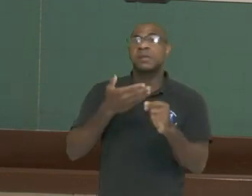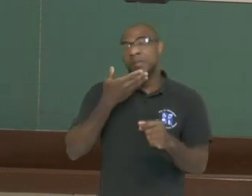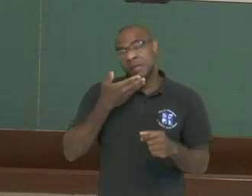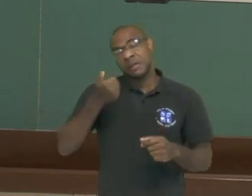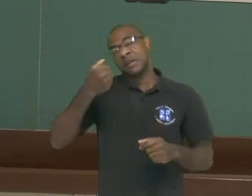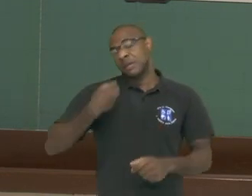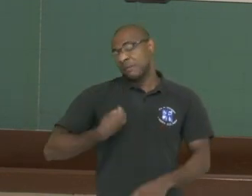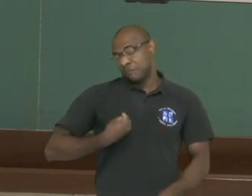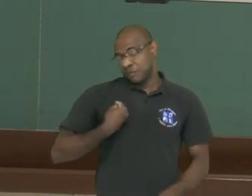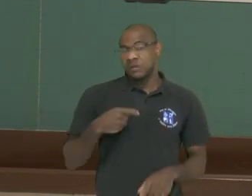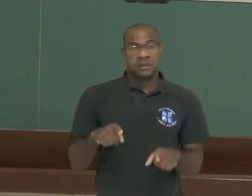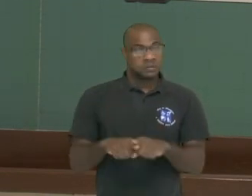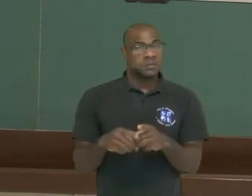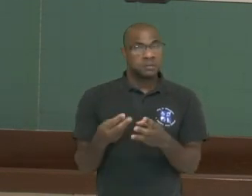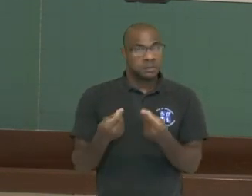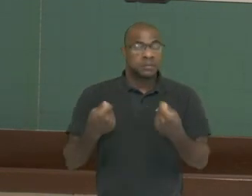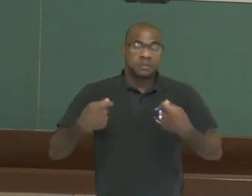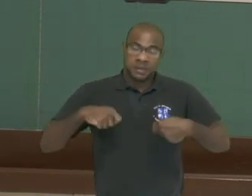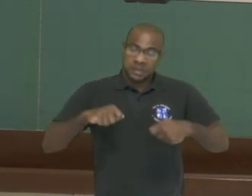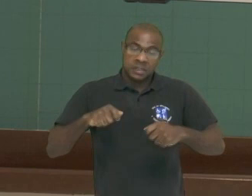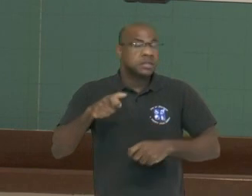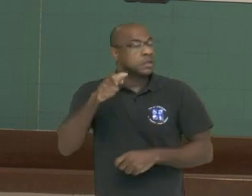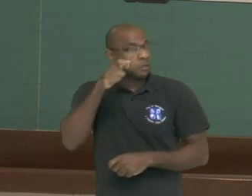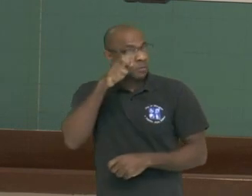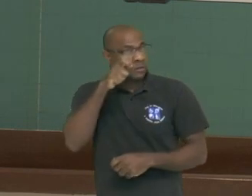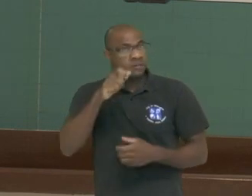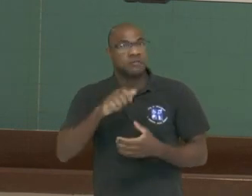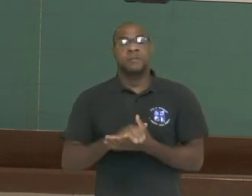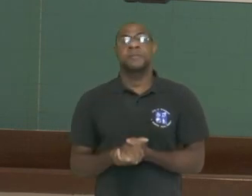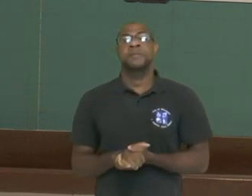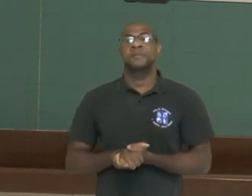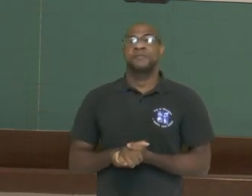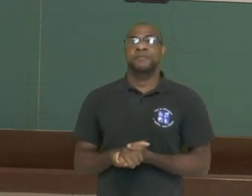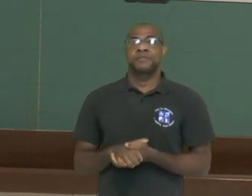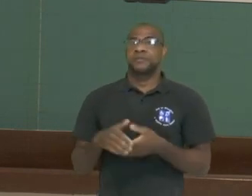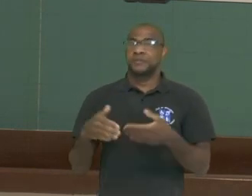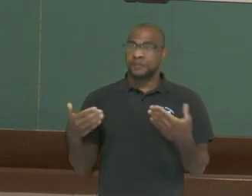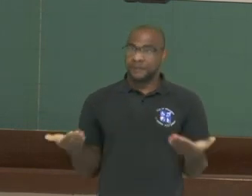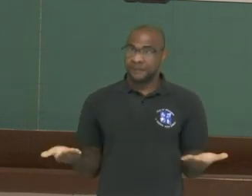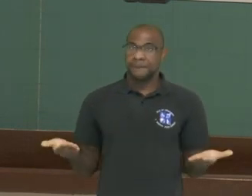nossa vida e a qualidade da natureza onde a gente está vivendo todo dia.